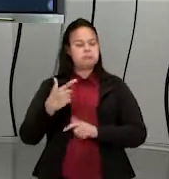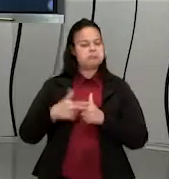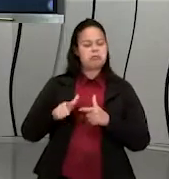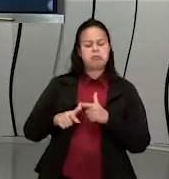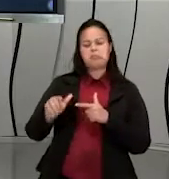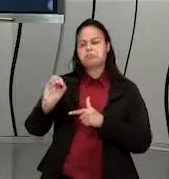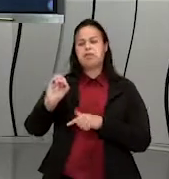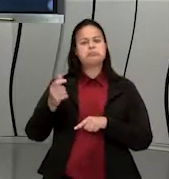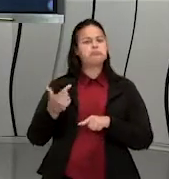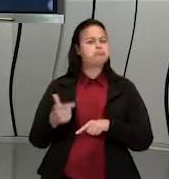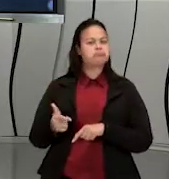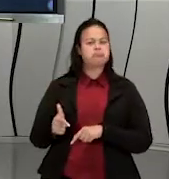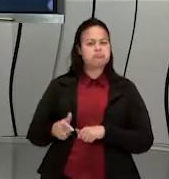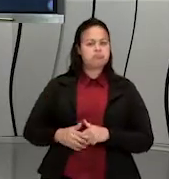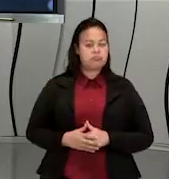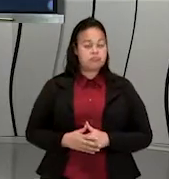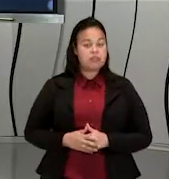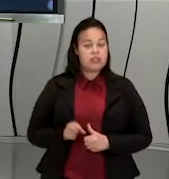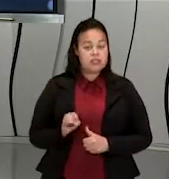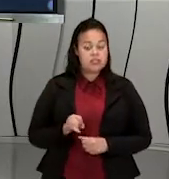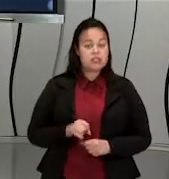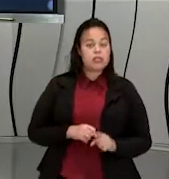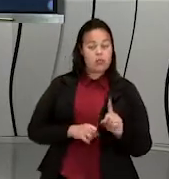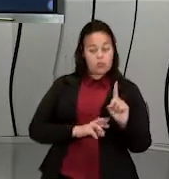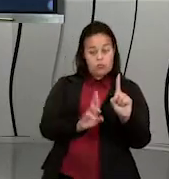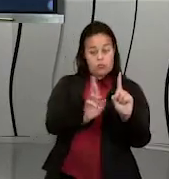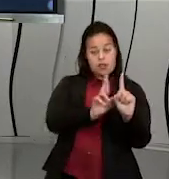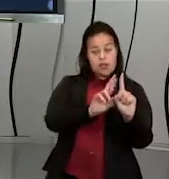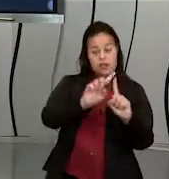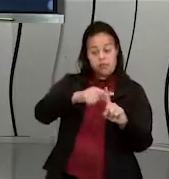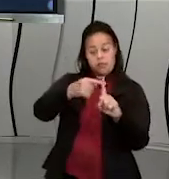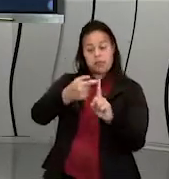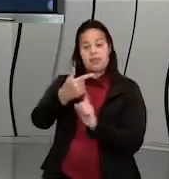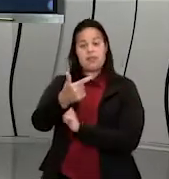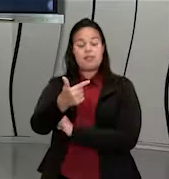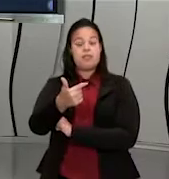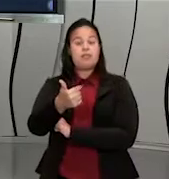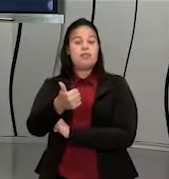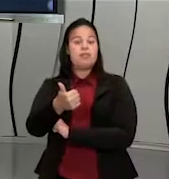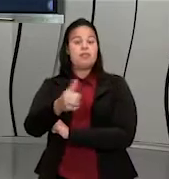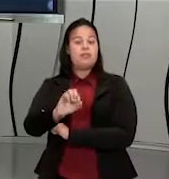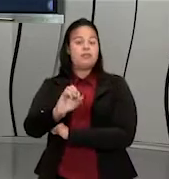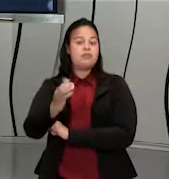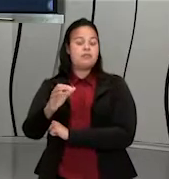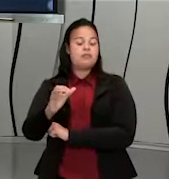zero aqui. Se eu tenho R$1 mais 10 centavos, eu tenho